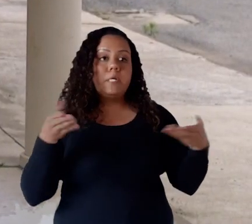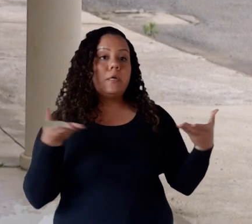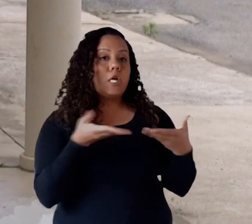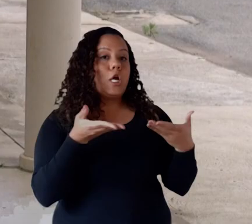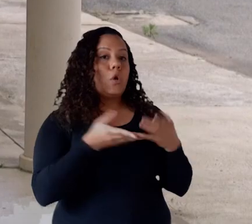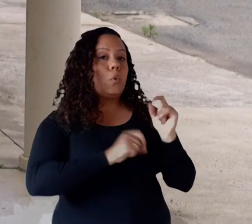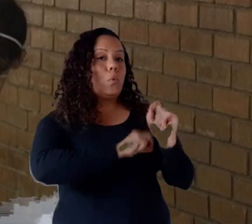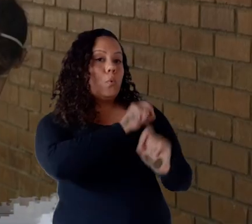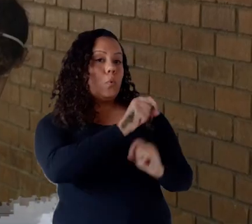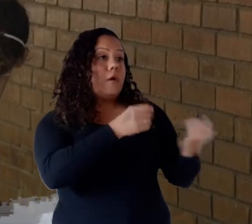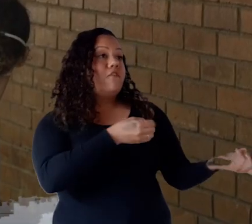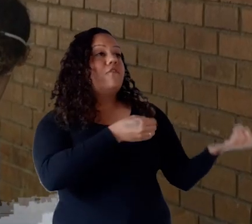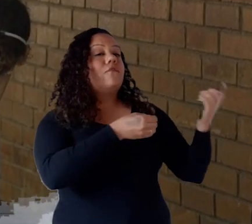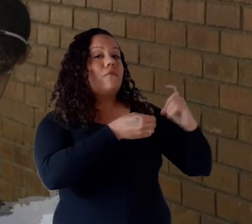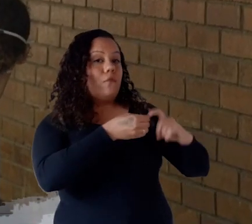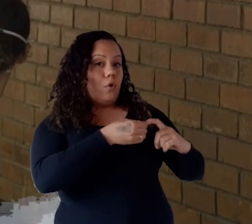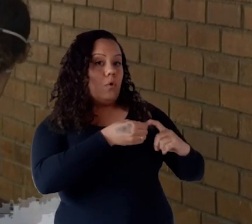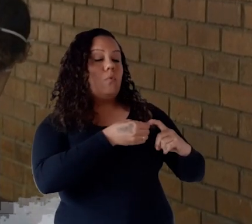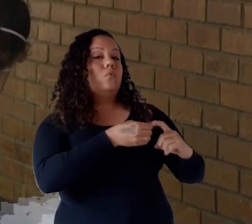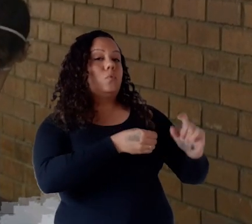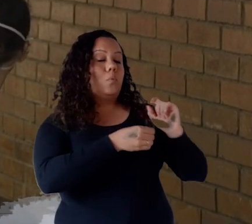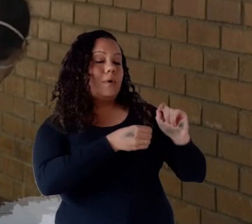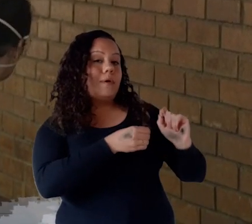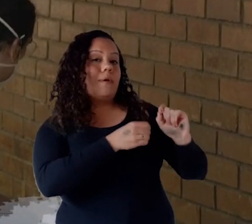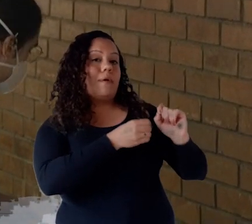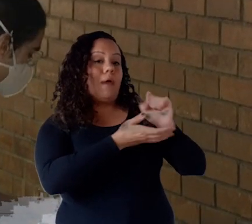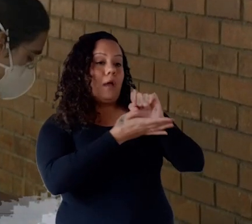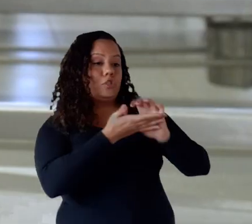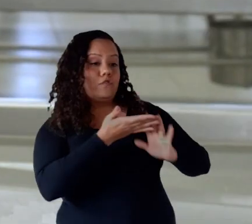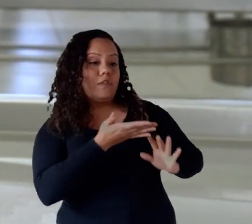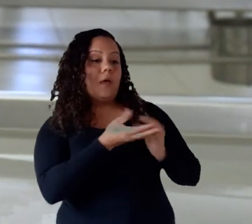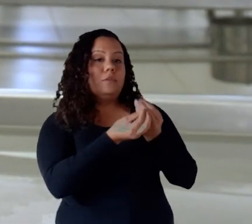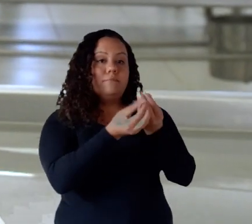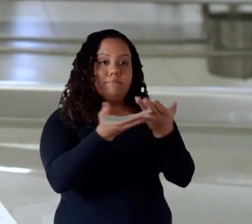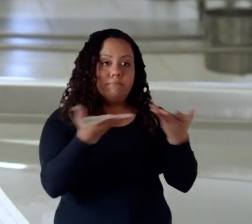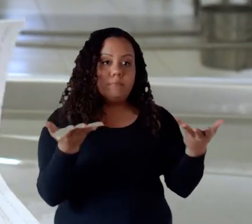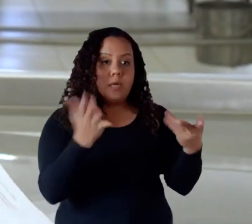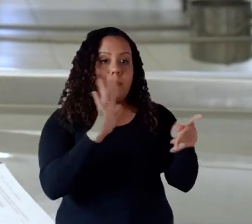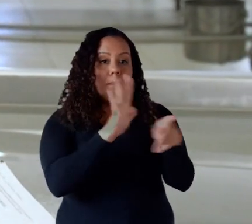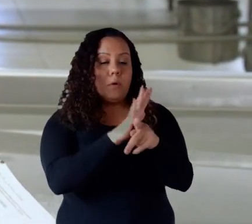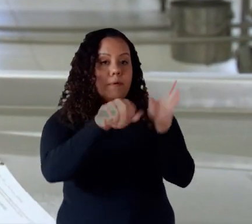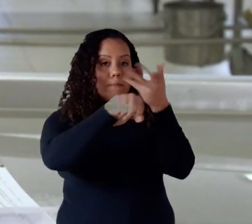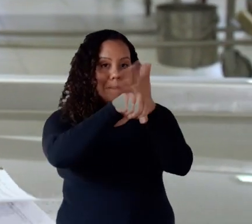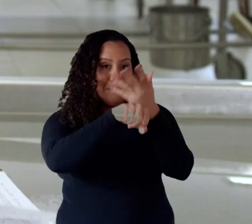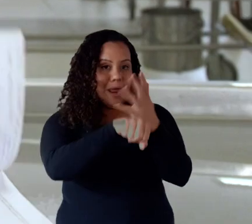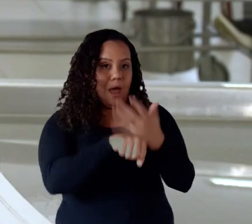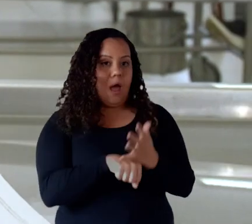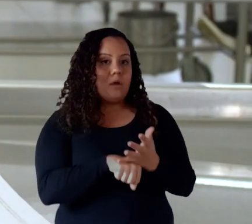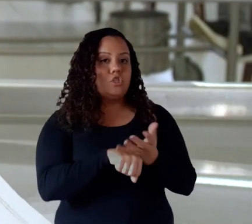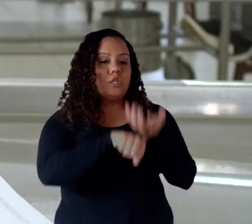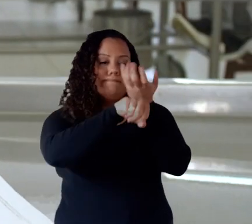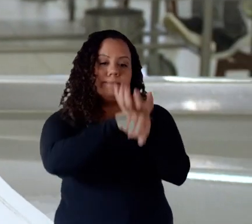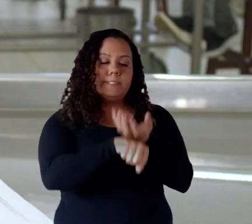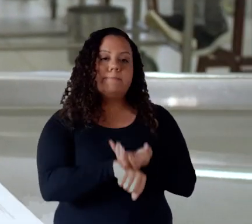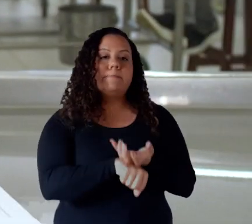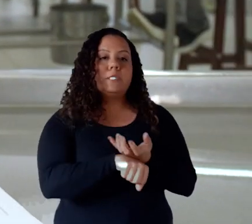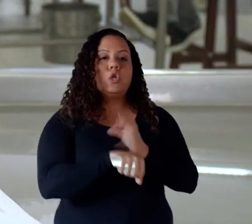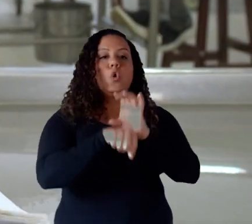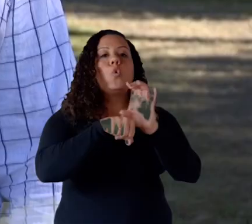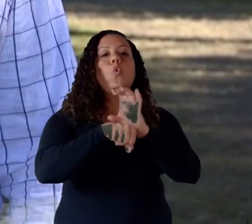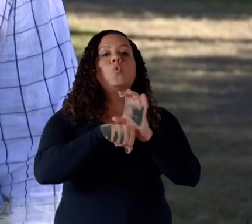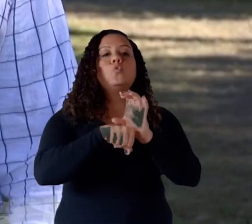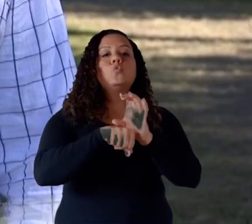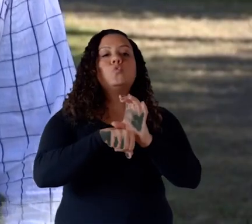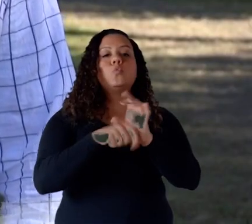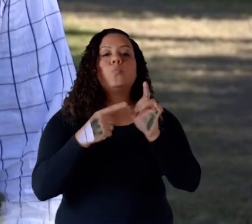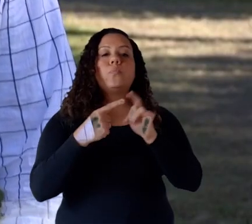retomada aconteceu de forma remota e agora o retorno das atividades de oferta de atividades,